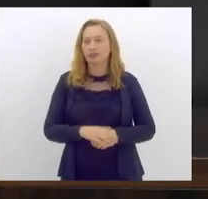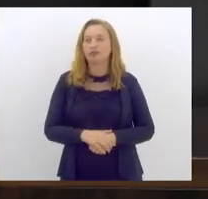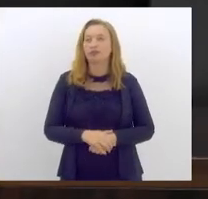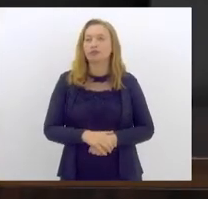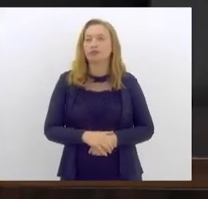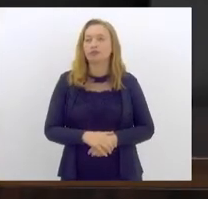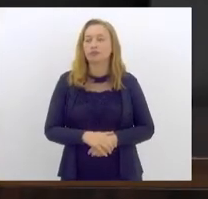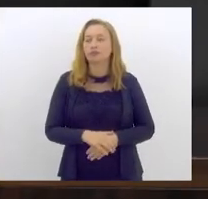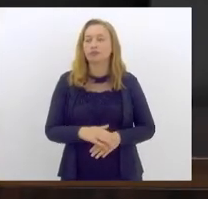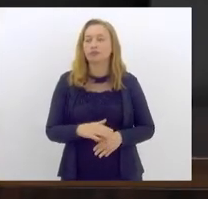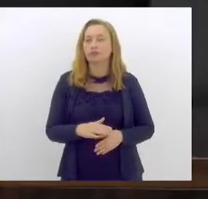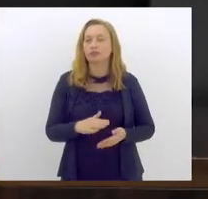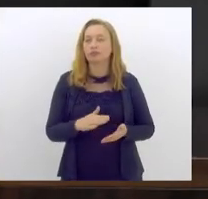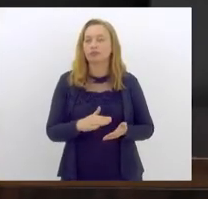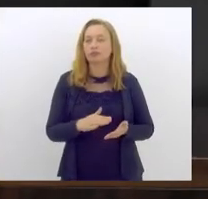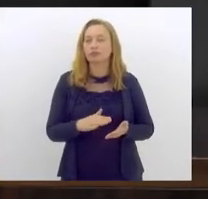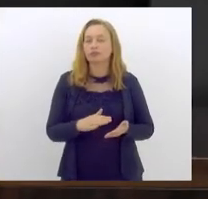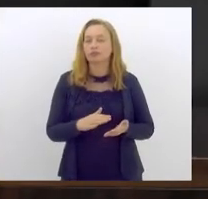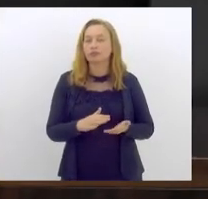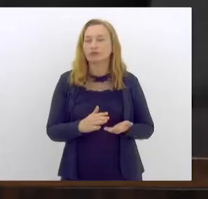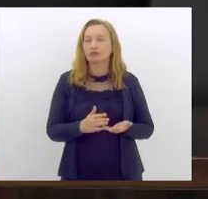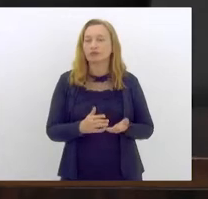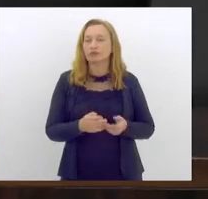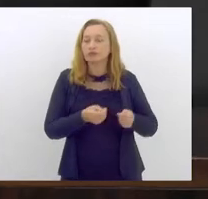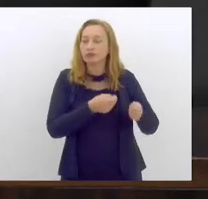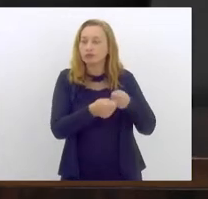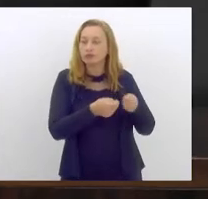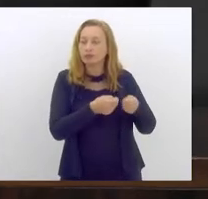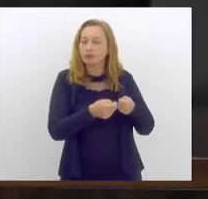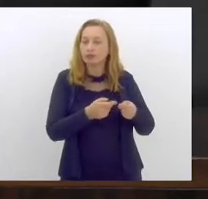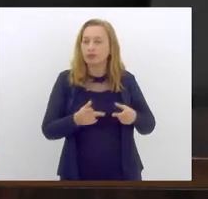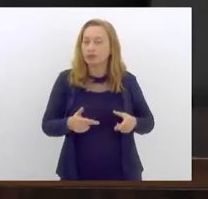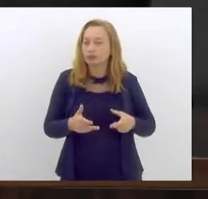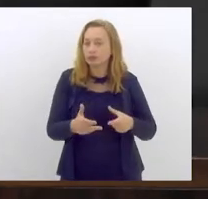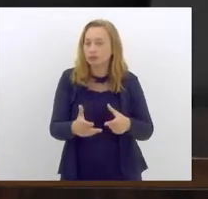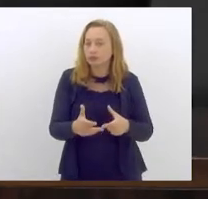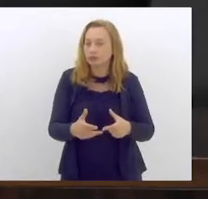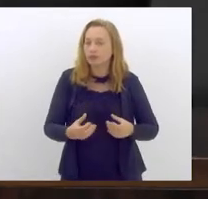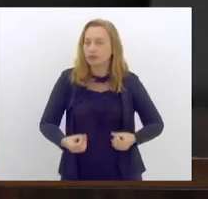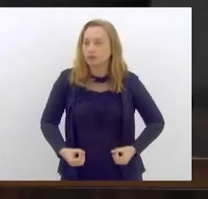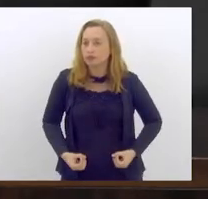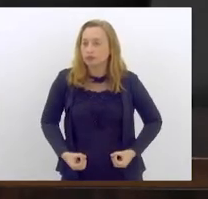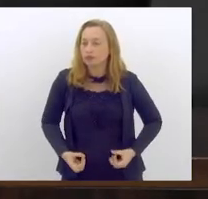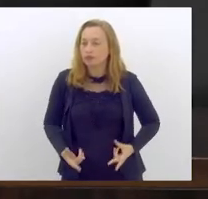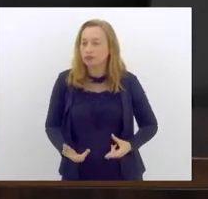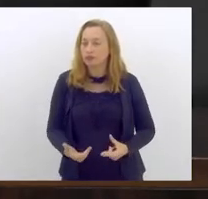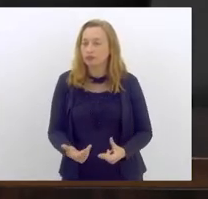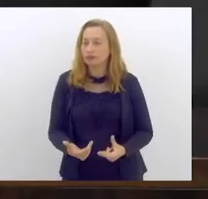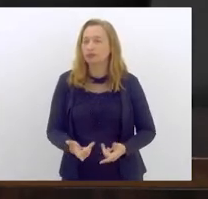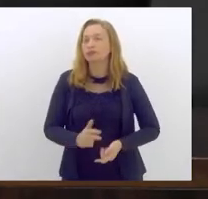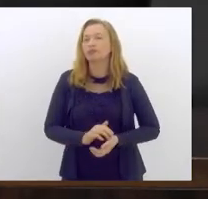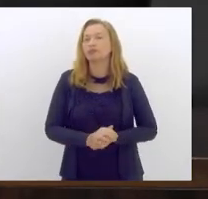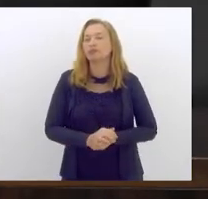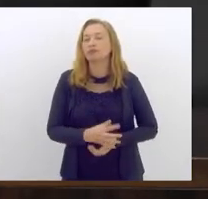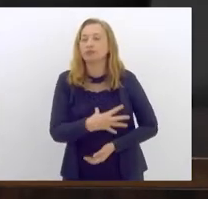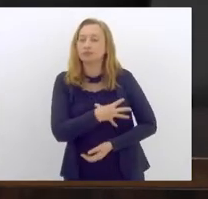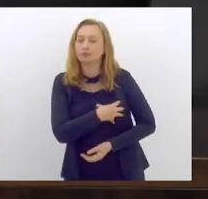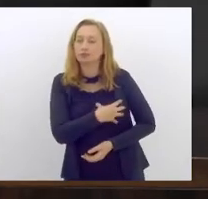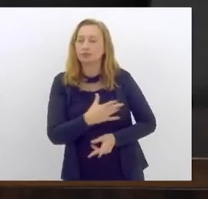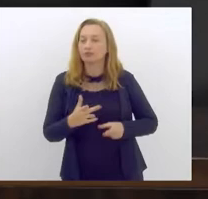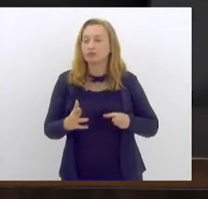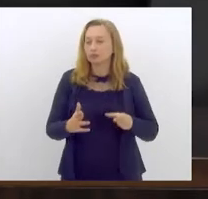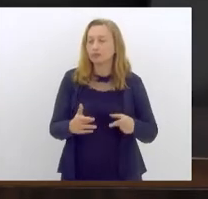desmontar o plano de ação para o controle de câncer de colo de útero do câncer de mama